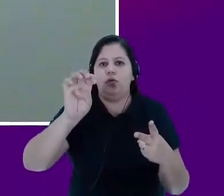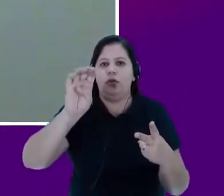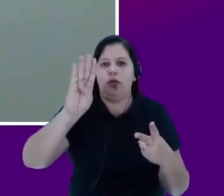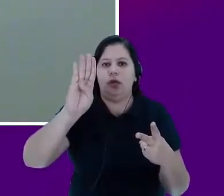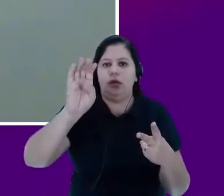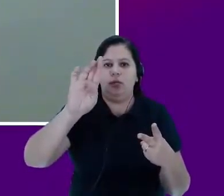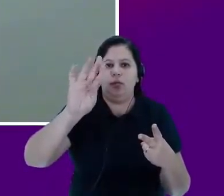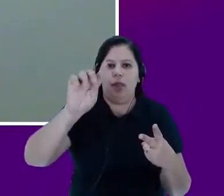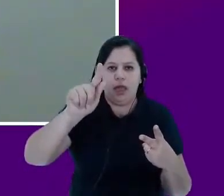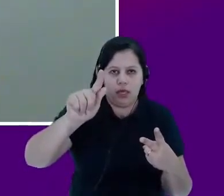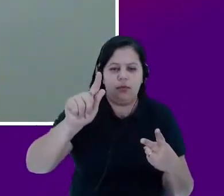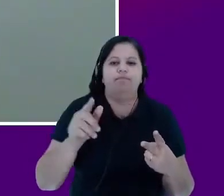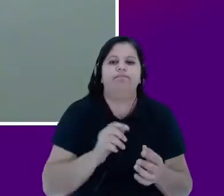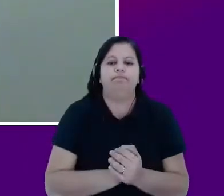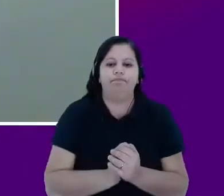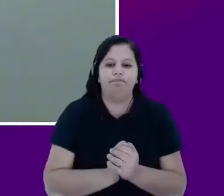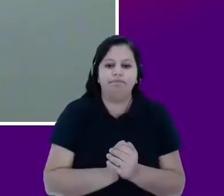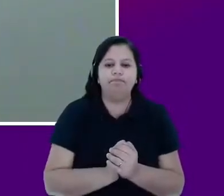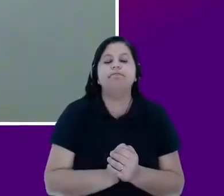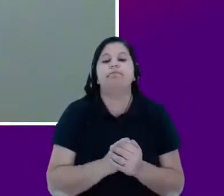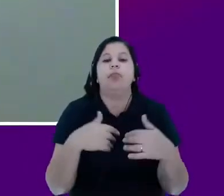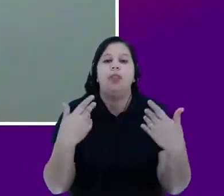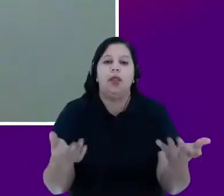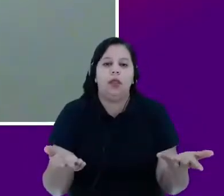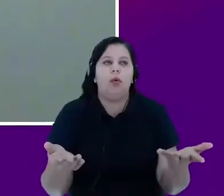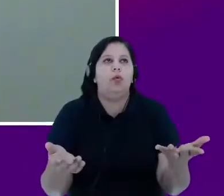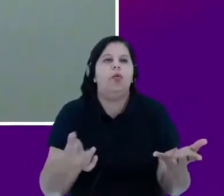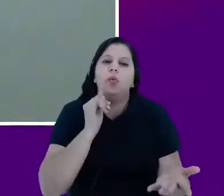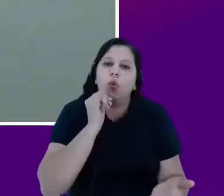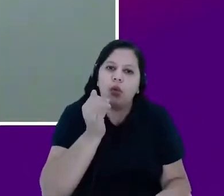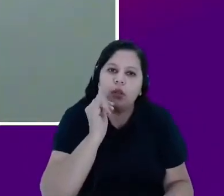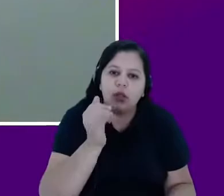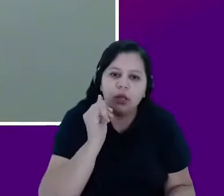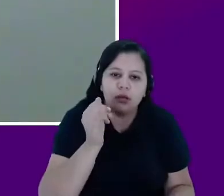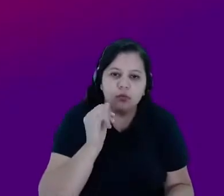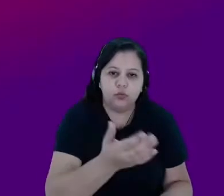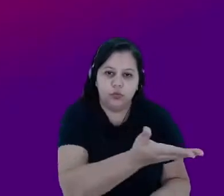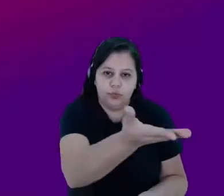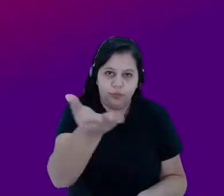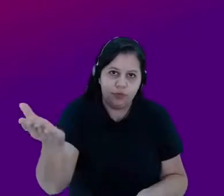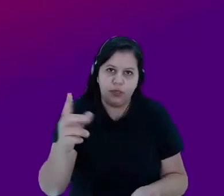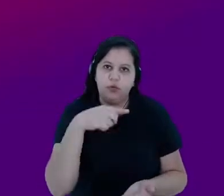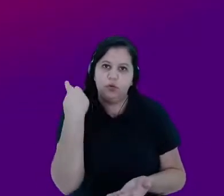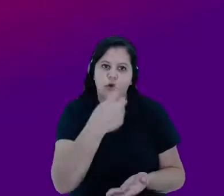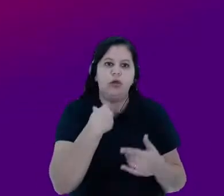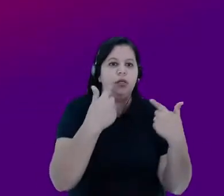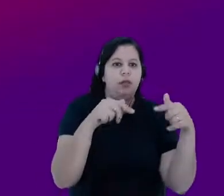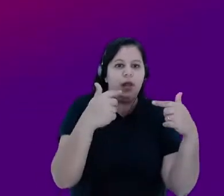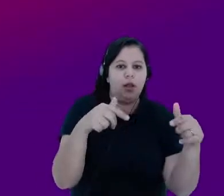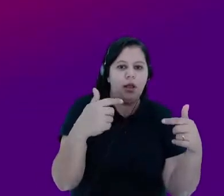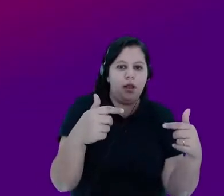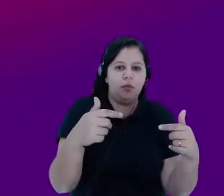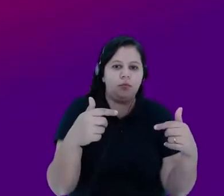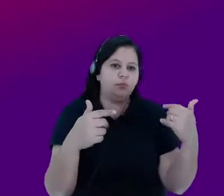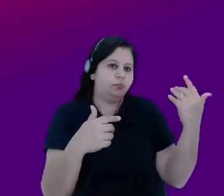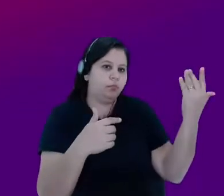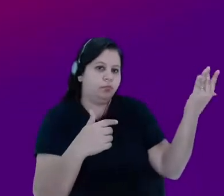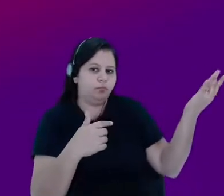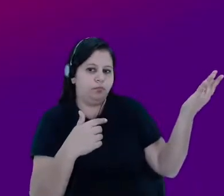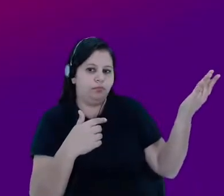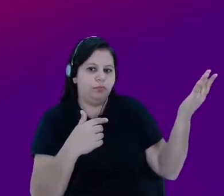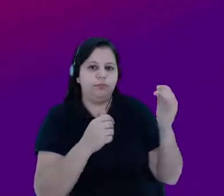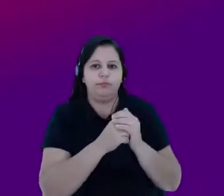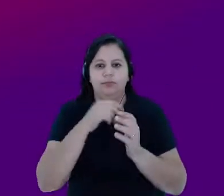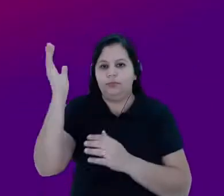pouquinho para vocês do que a gente trabalhou, eu começo falando aqui do nosso GT de